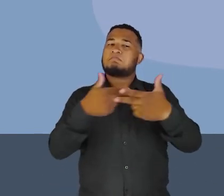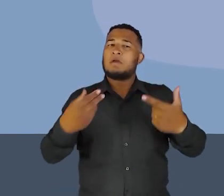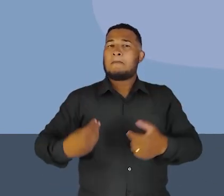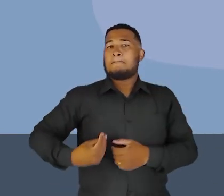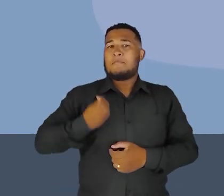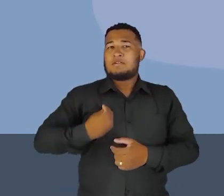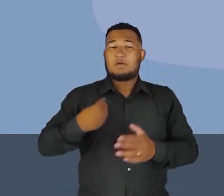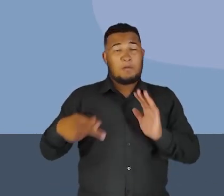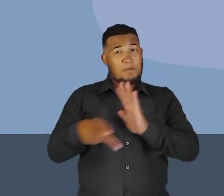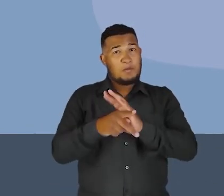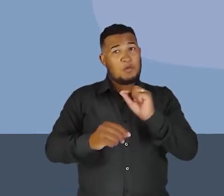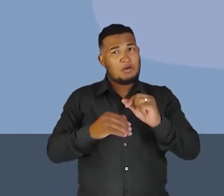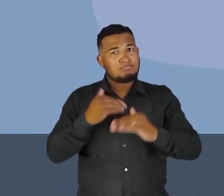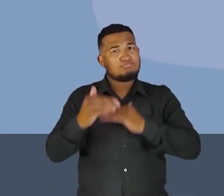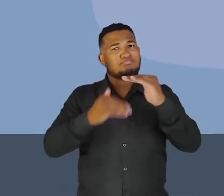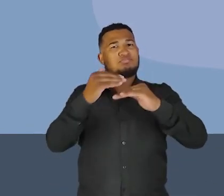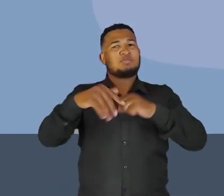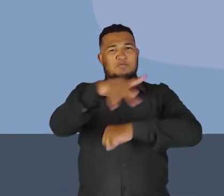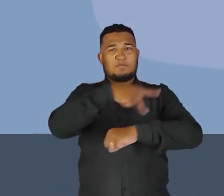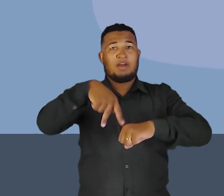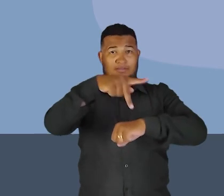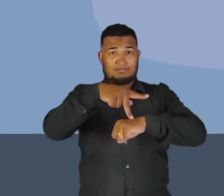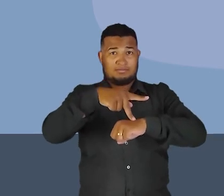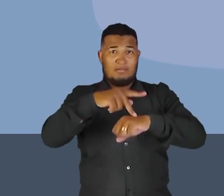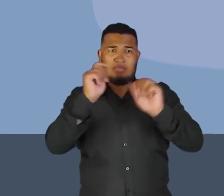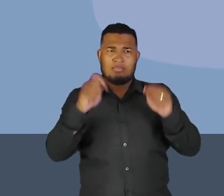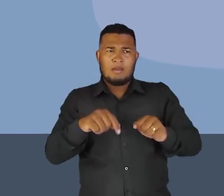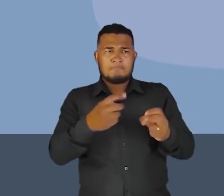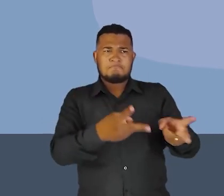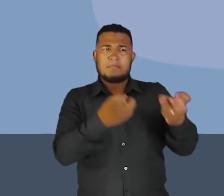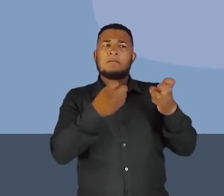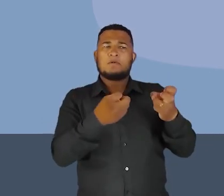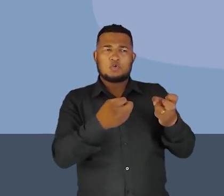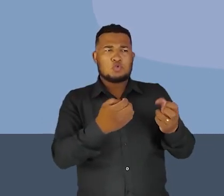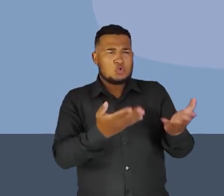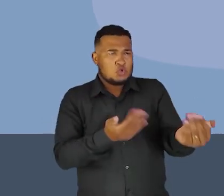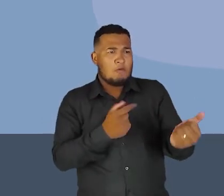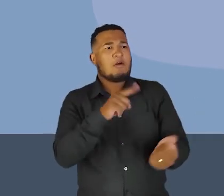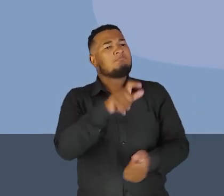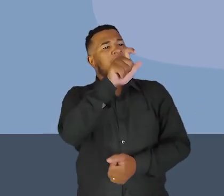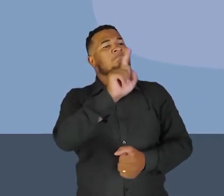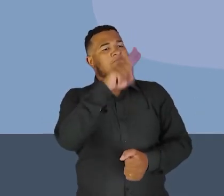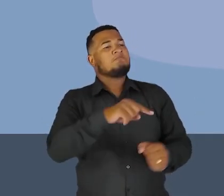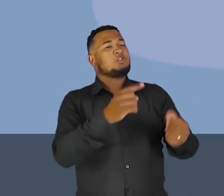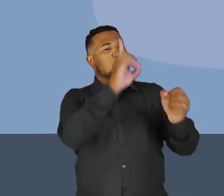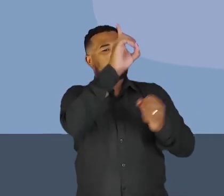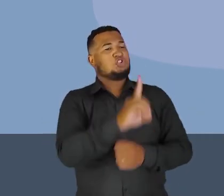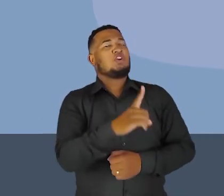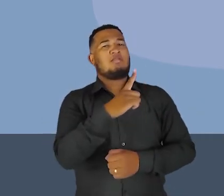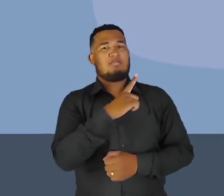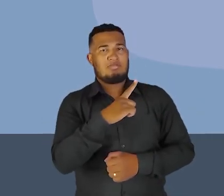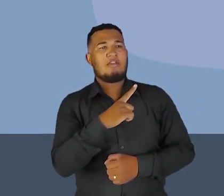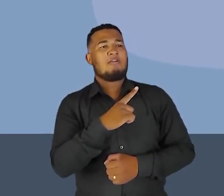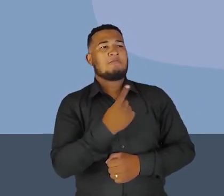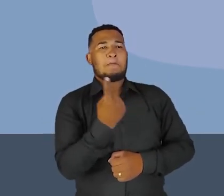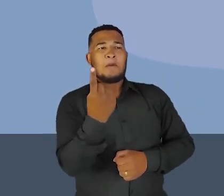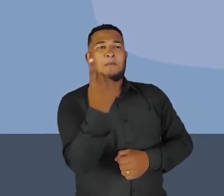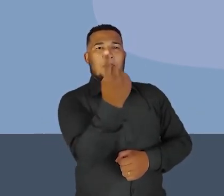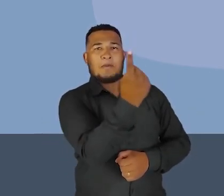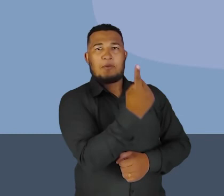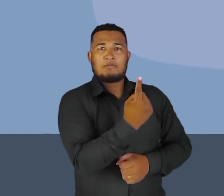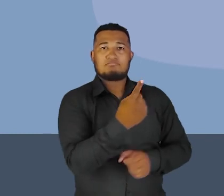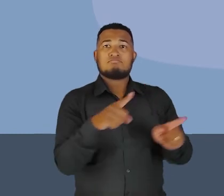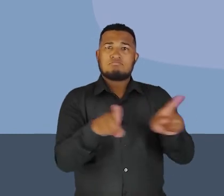participação no desenvolvimento do país, né, reconhecer o jovem como sujeito de direitos universais, geracionais e singulares, né,